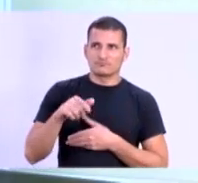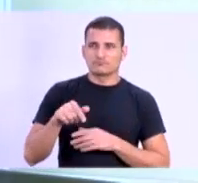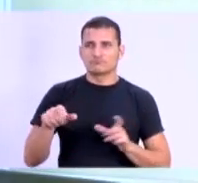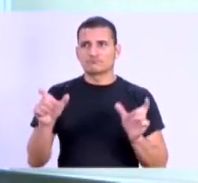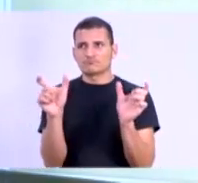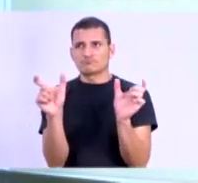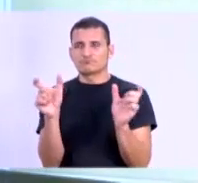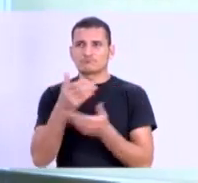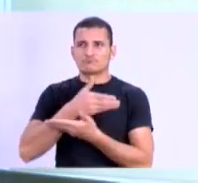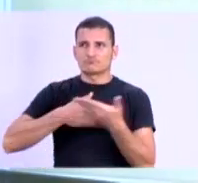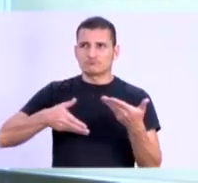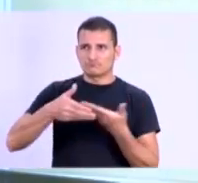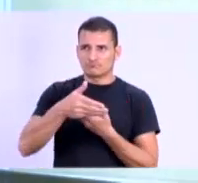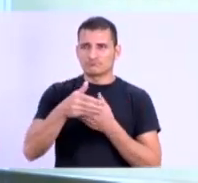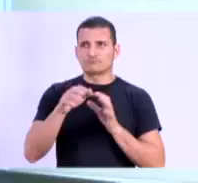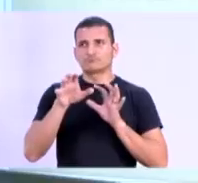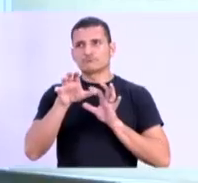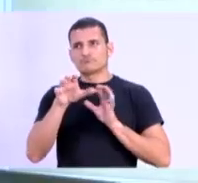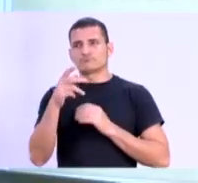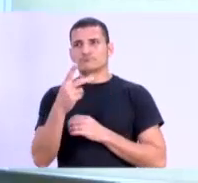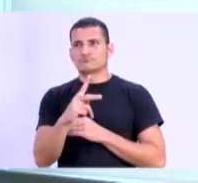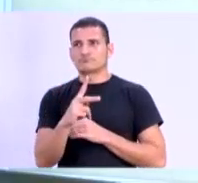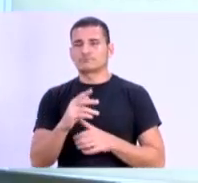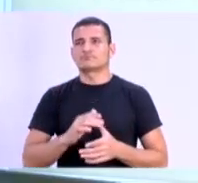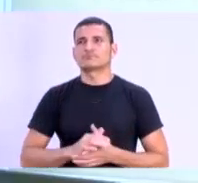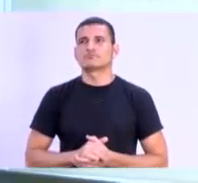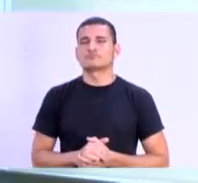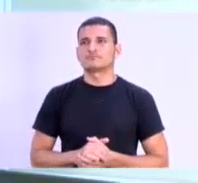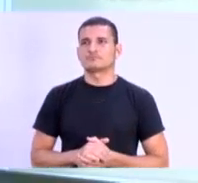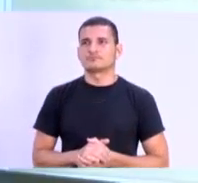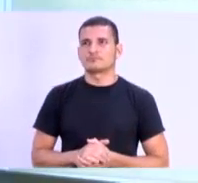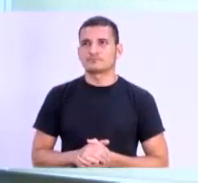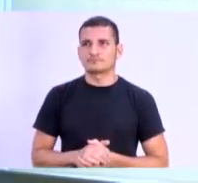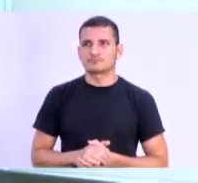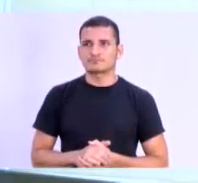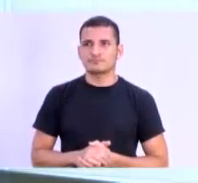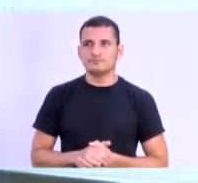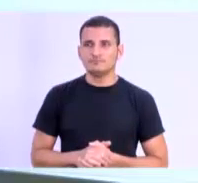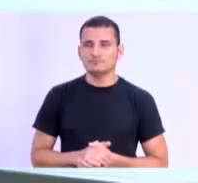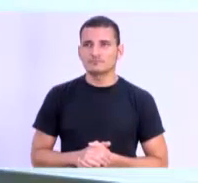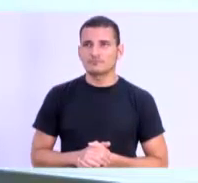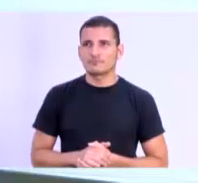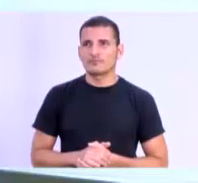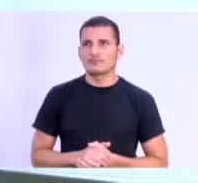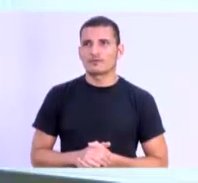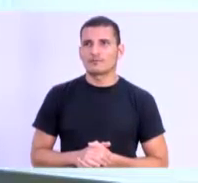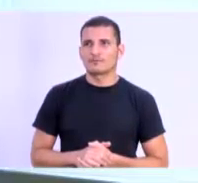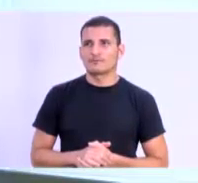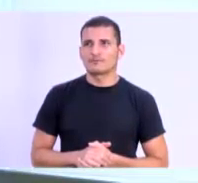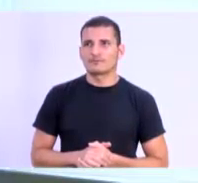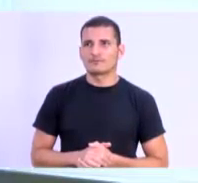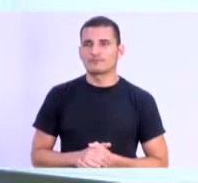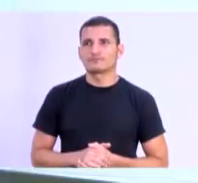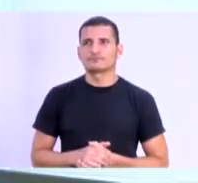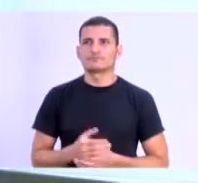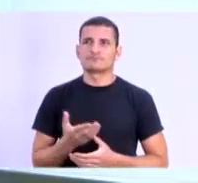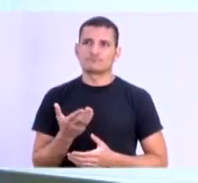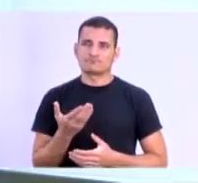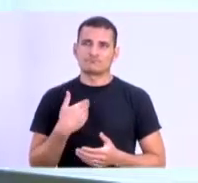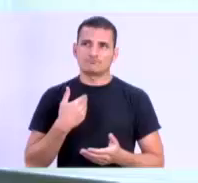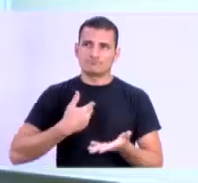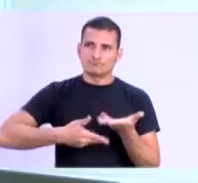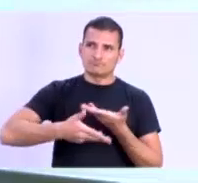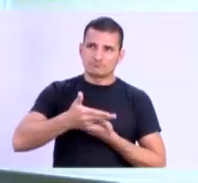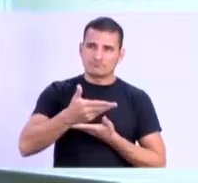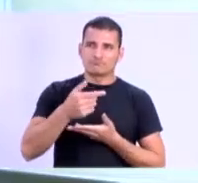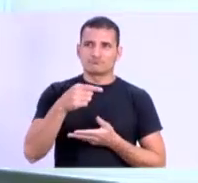característica intrínseca a eles, né? Os objetos não vivem sozinhos no mundo, né? A gente tem que interagir com esse objeto. Até eu interajo com essa caneta, são